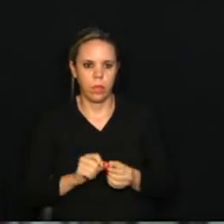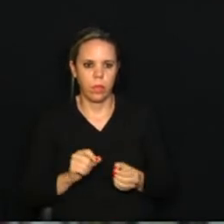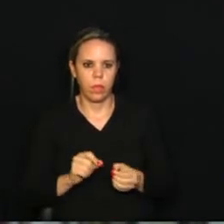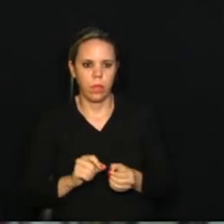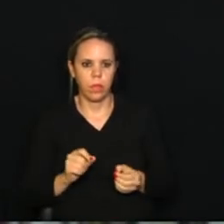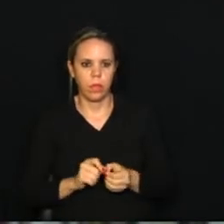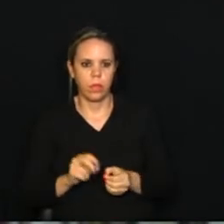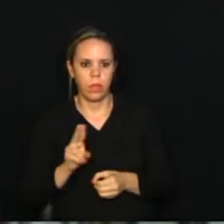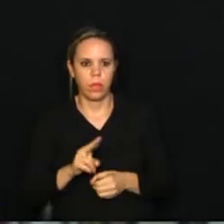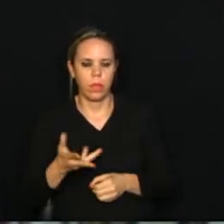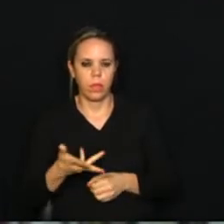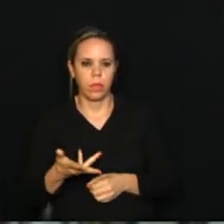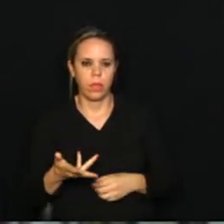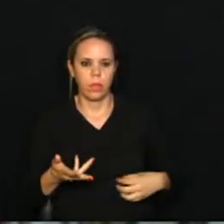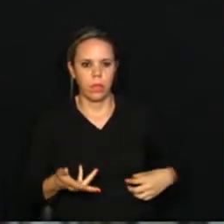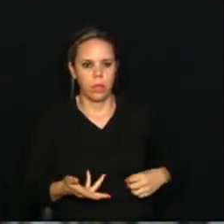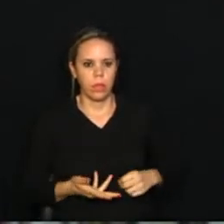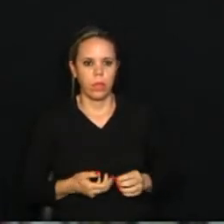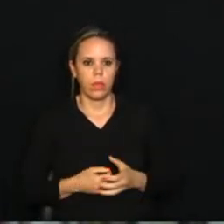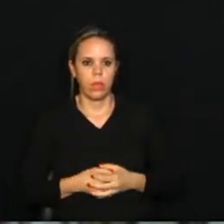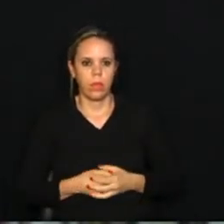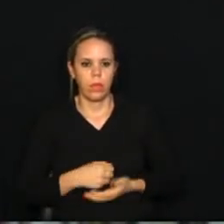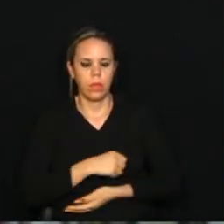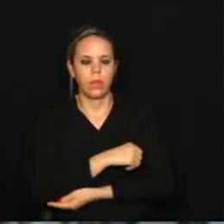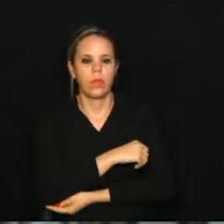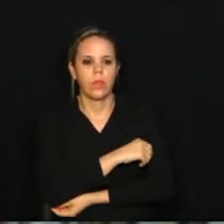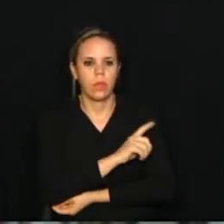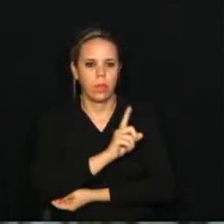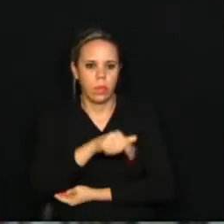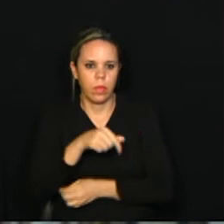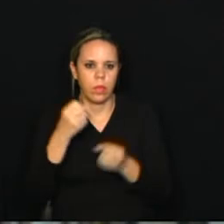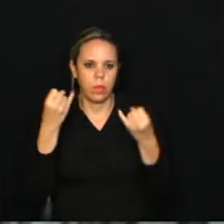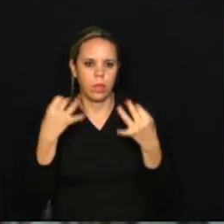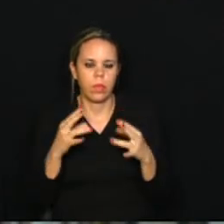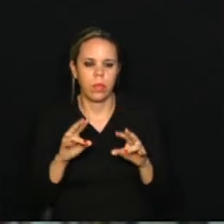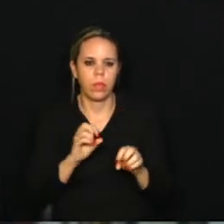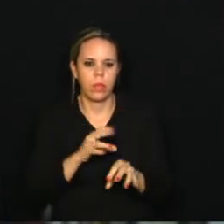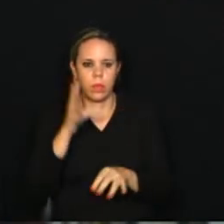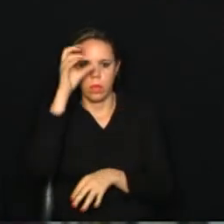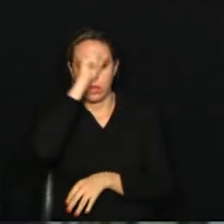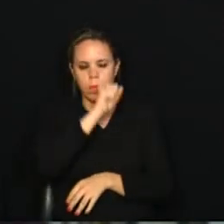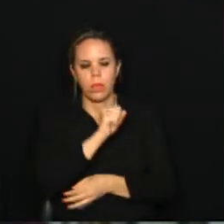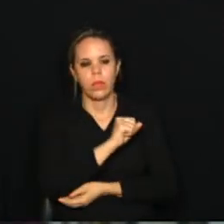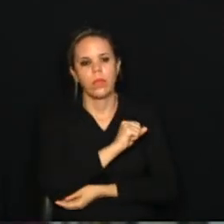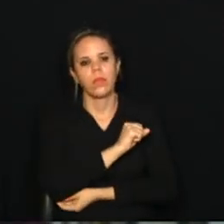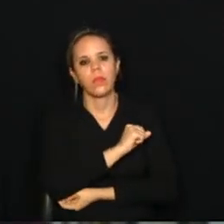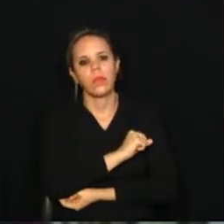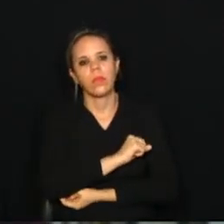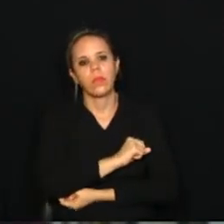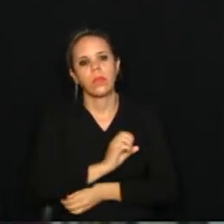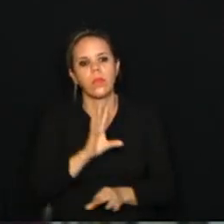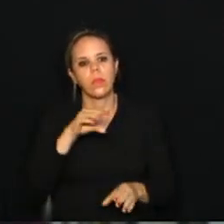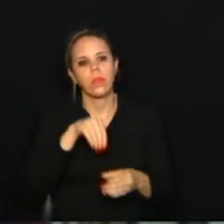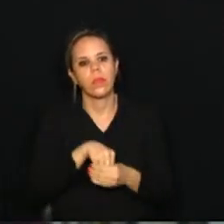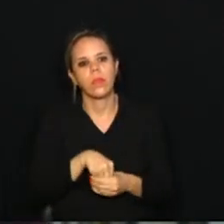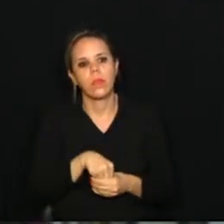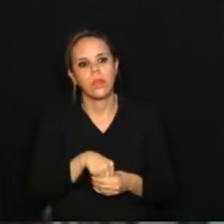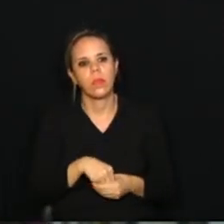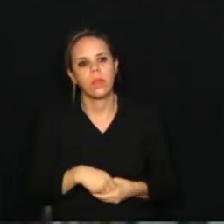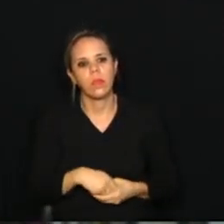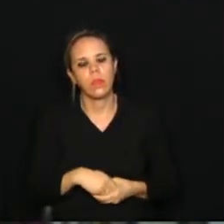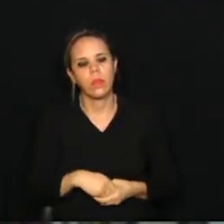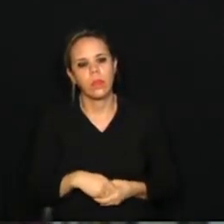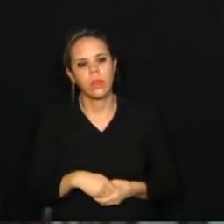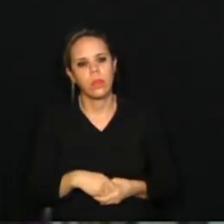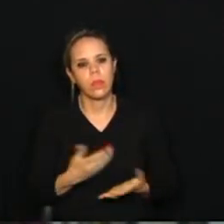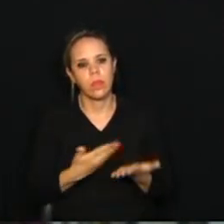para otimizar essa relação ensino-aprendizagem dentro